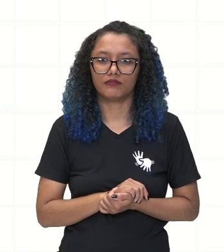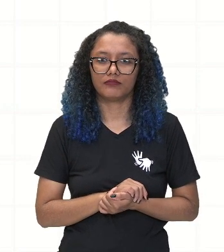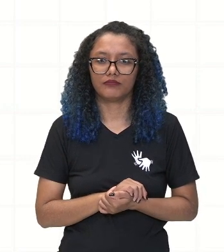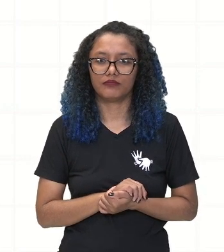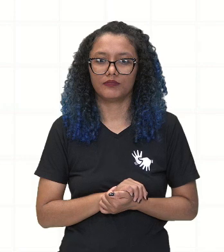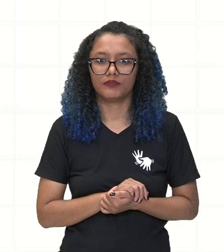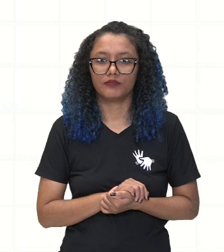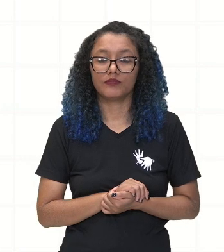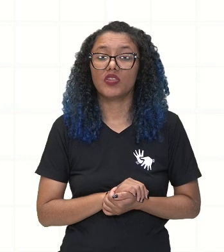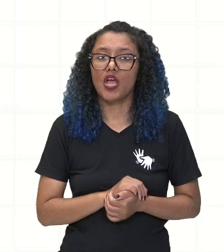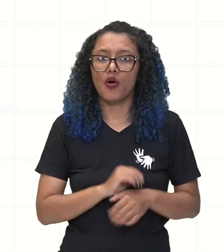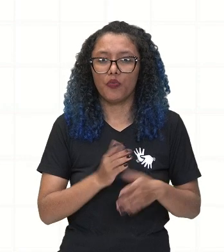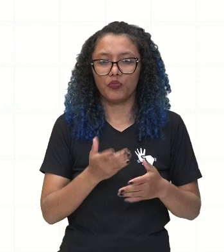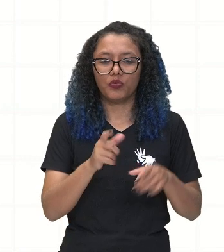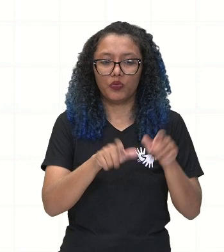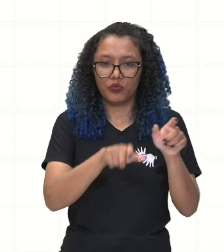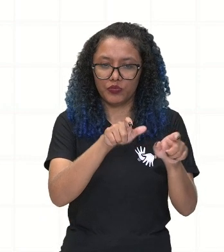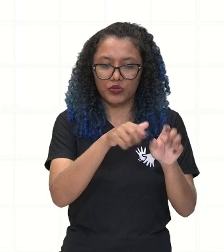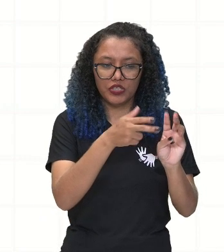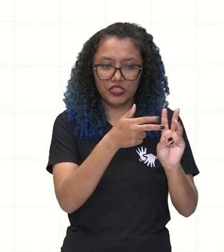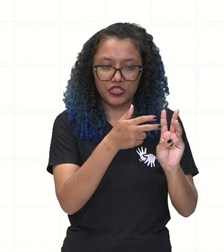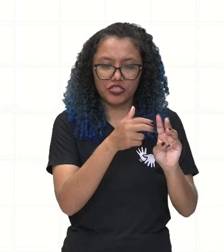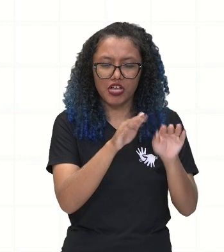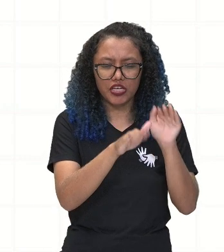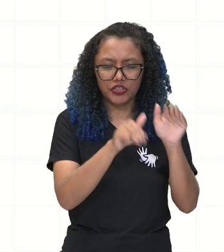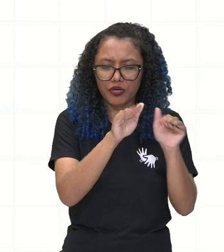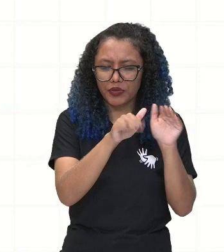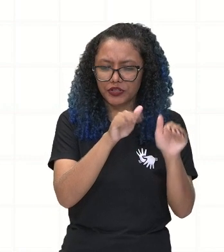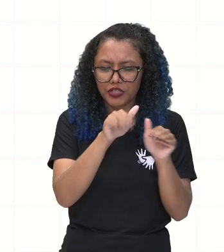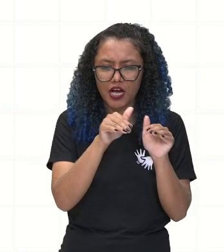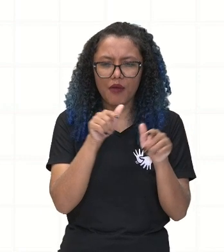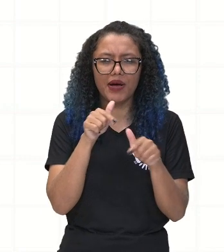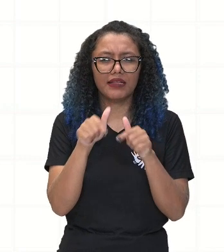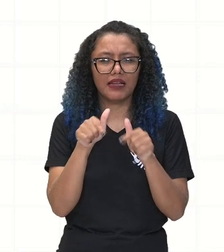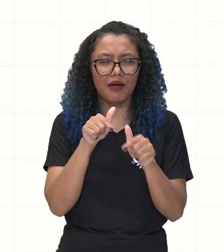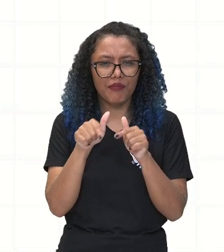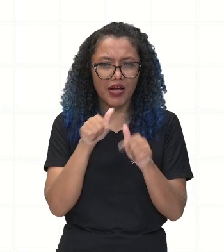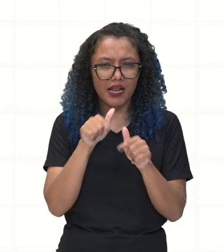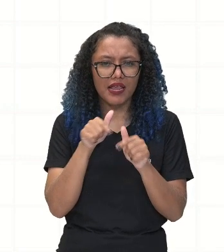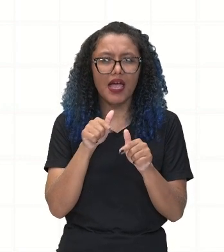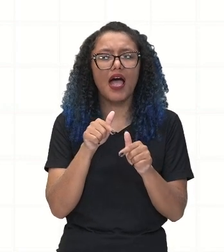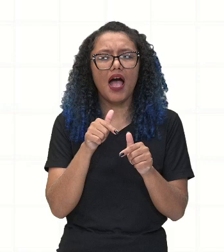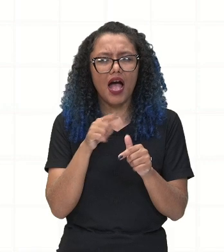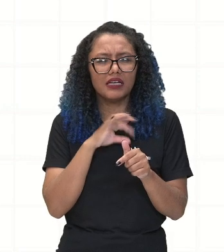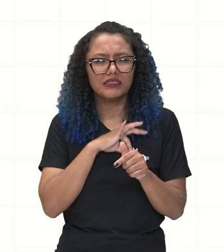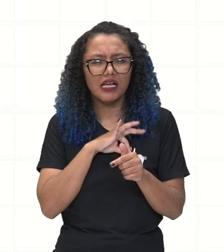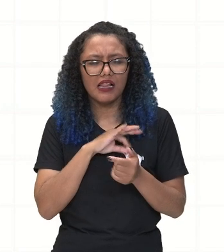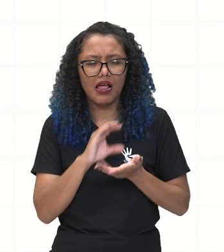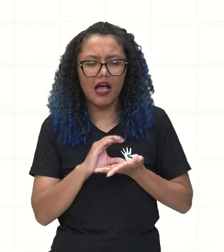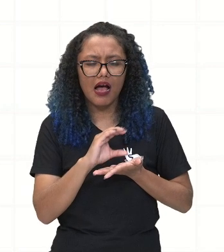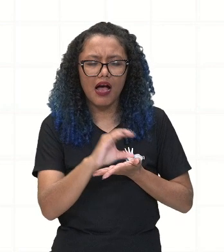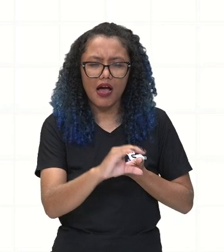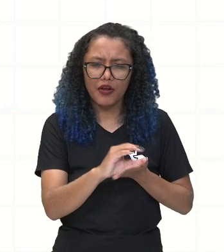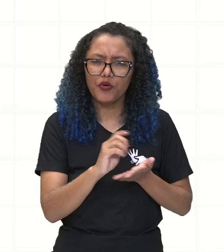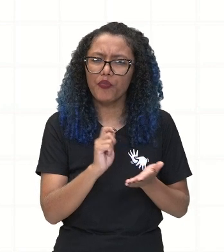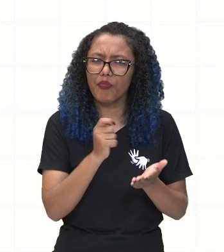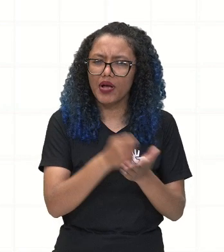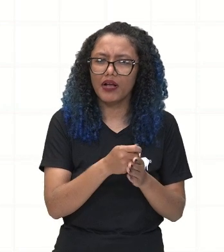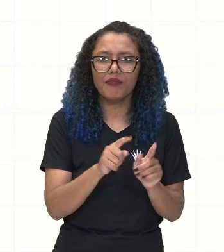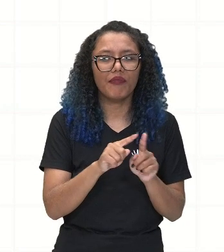eles eram destacados para trabalhar para os espanhóis com a ideia de que eles receberiam pagamento, porém isso